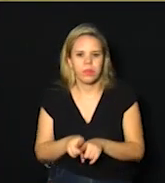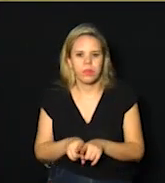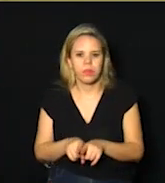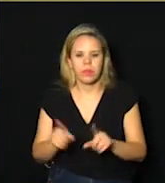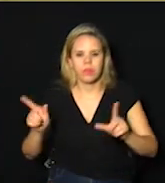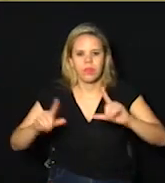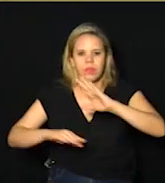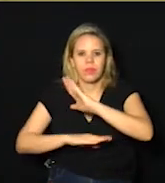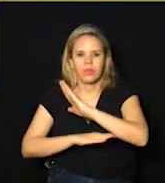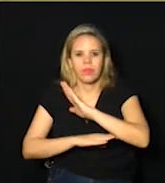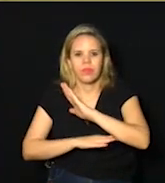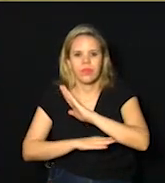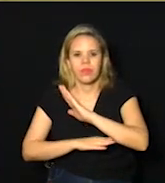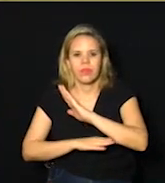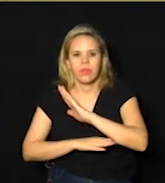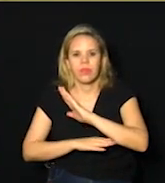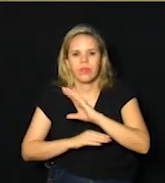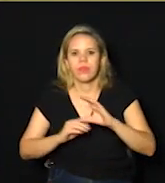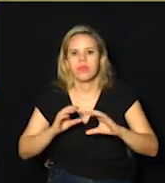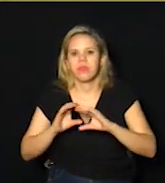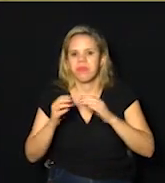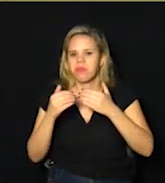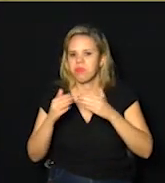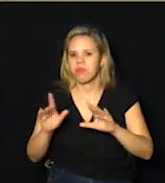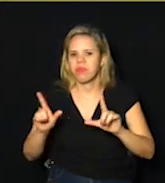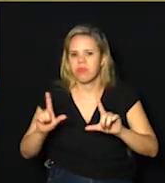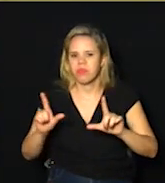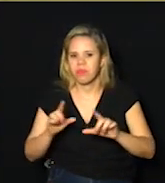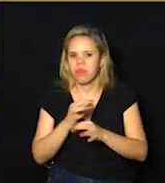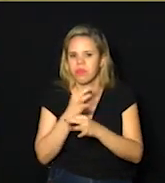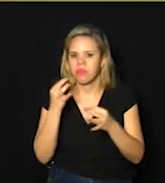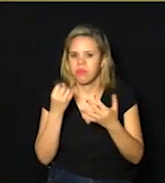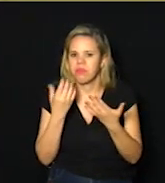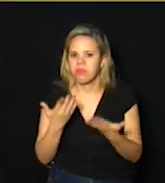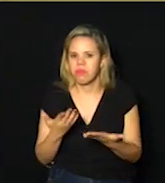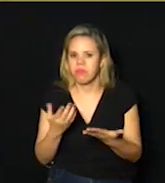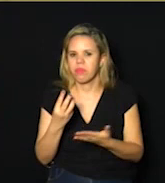TV Câmara, gente, ela é um canal aberto também,